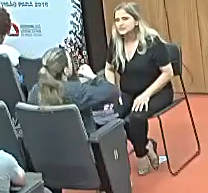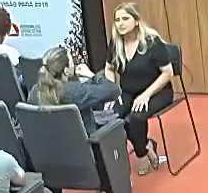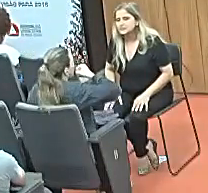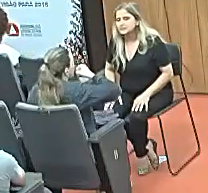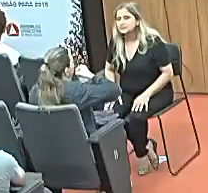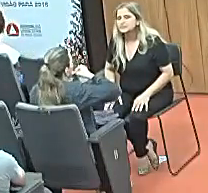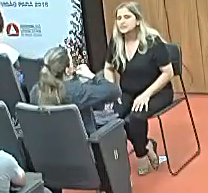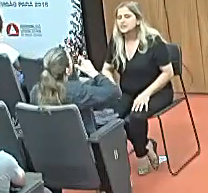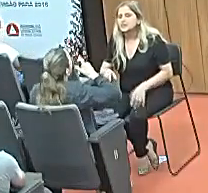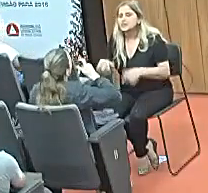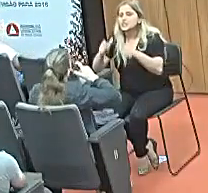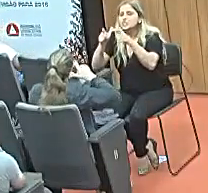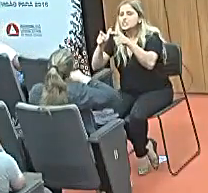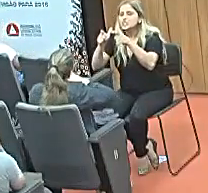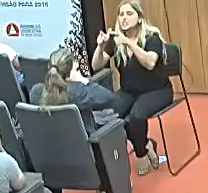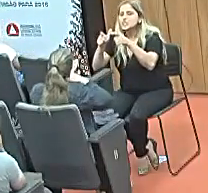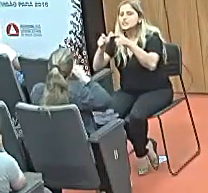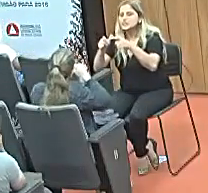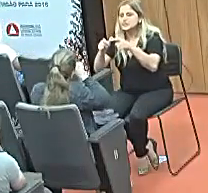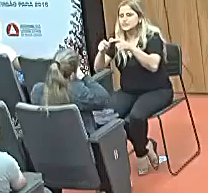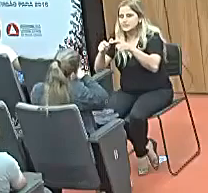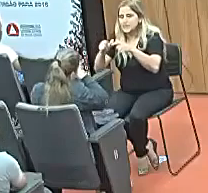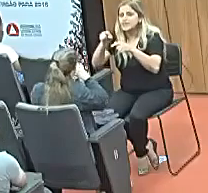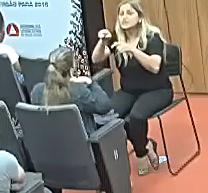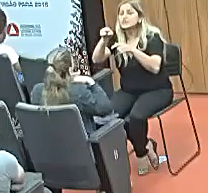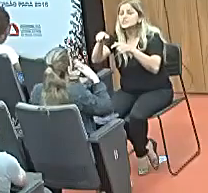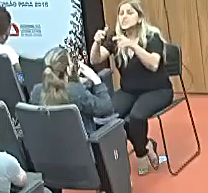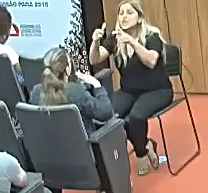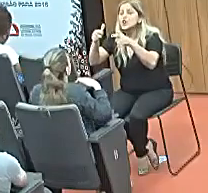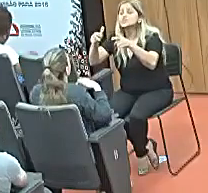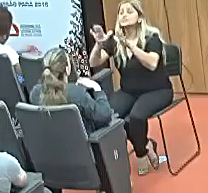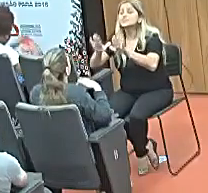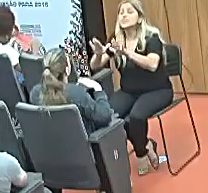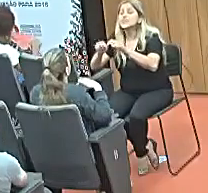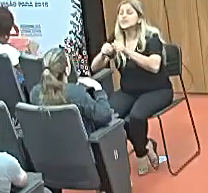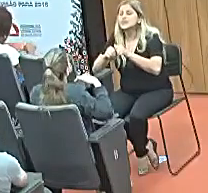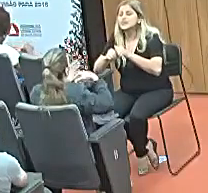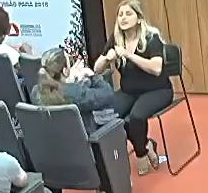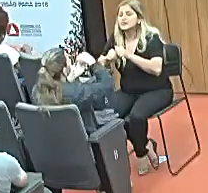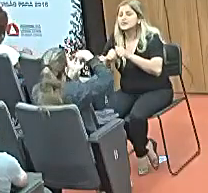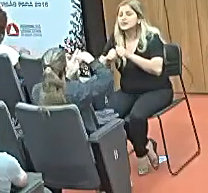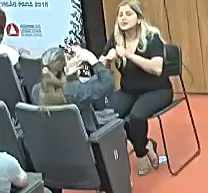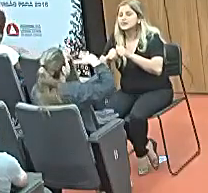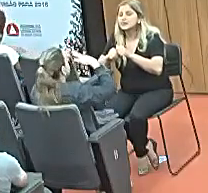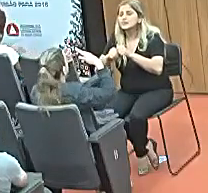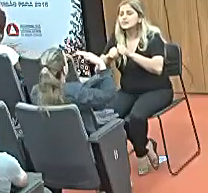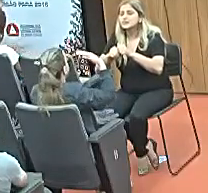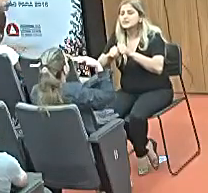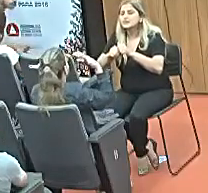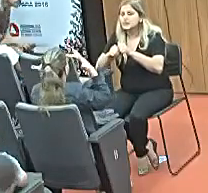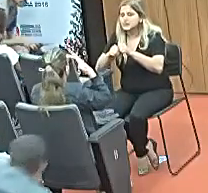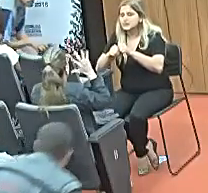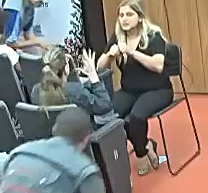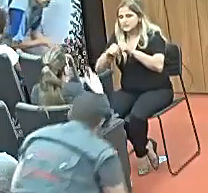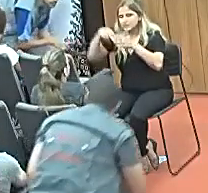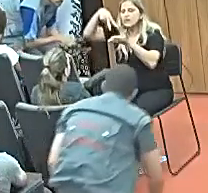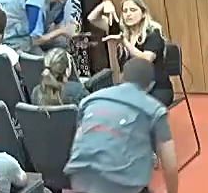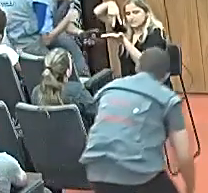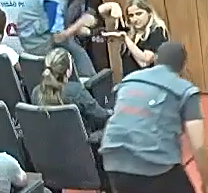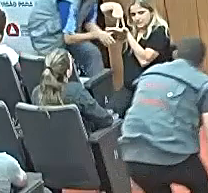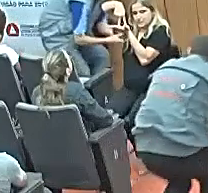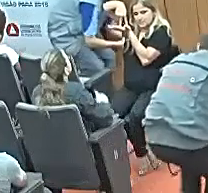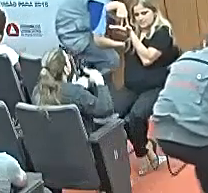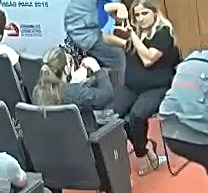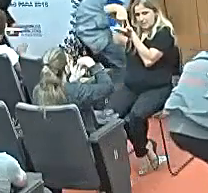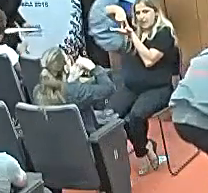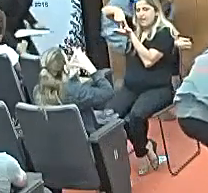vai ser relação a uma lei mas como já tenha anunciado na mídia a mudança de da reforma